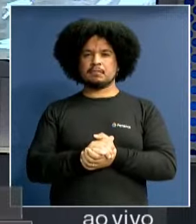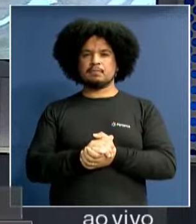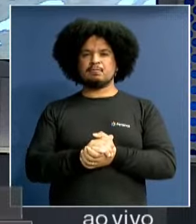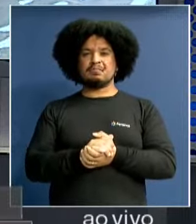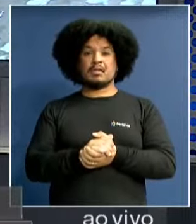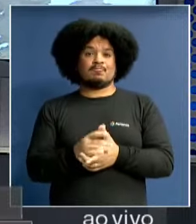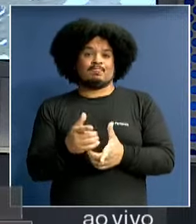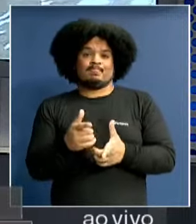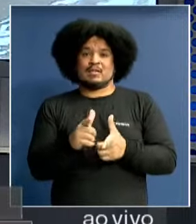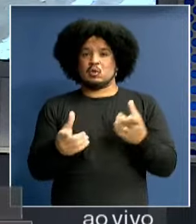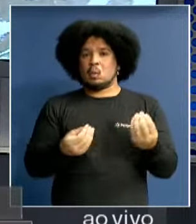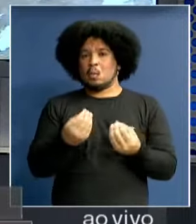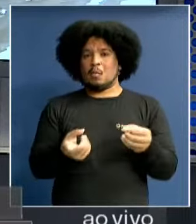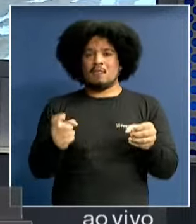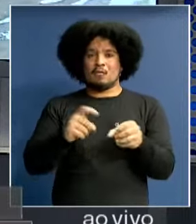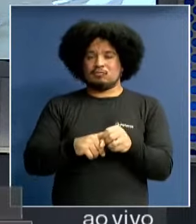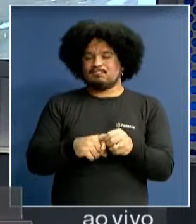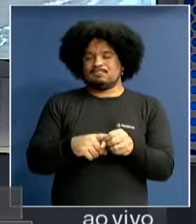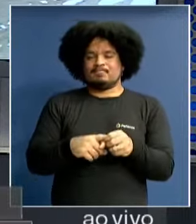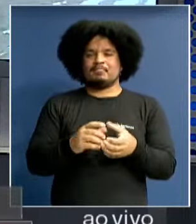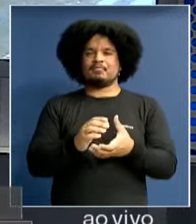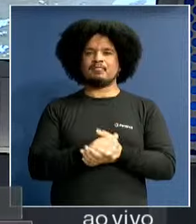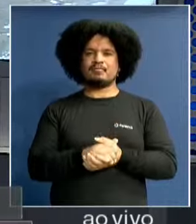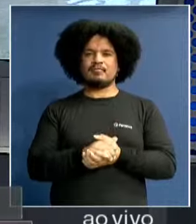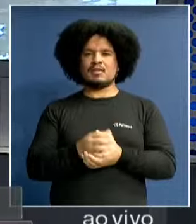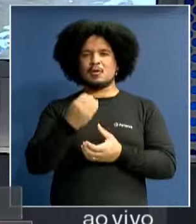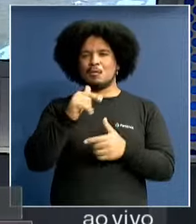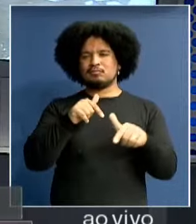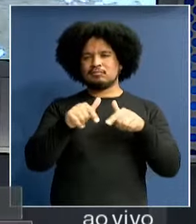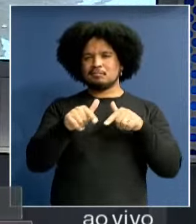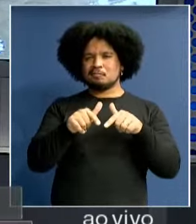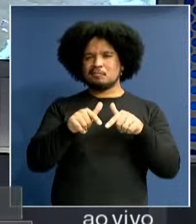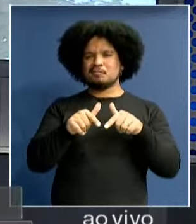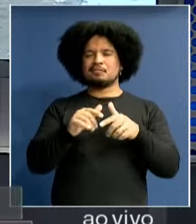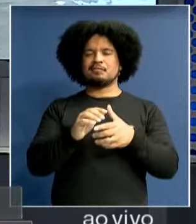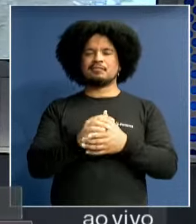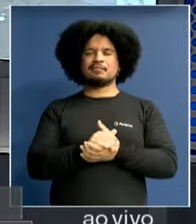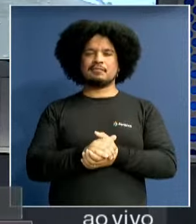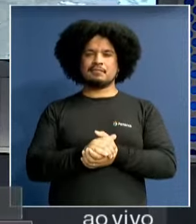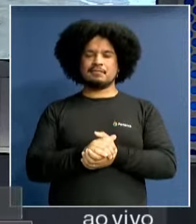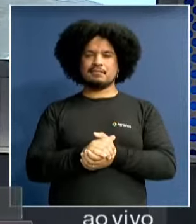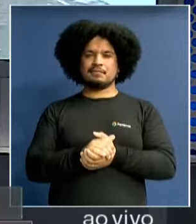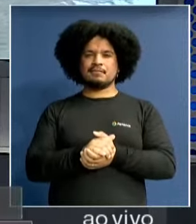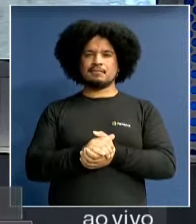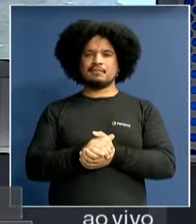Sem previsão de retorno, a gente está aqui. Tá certo, bom trabalho, viu, meu irmão? Bom trabalho.